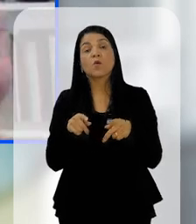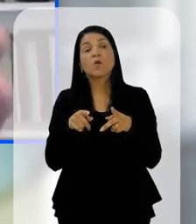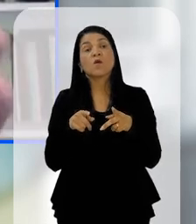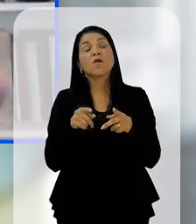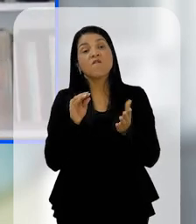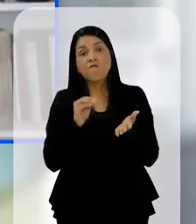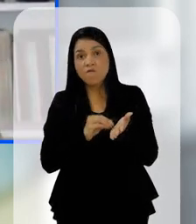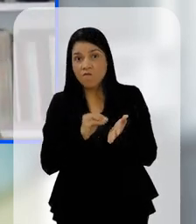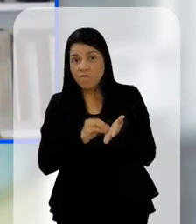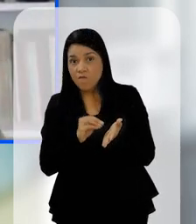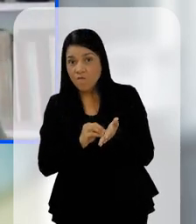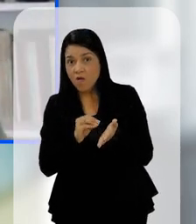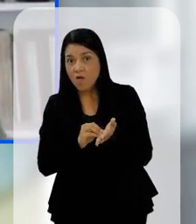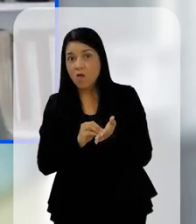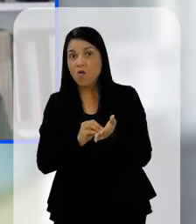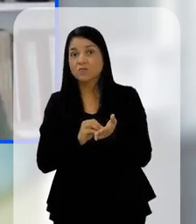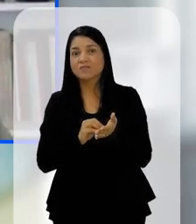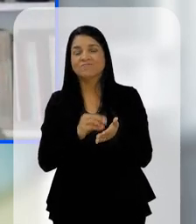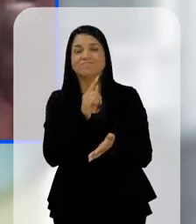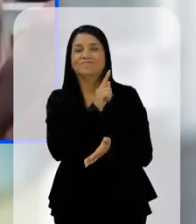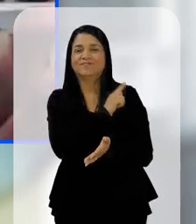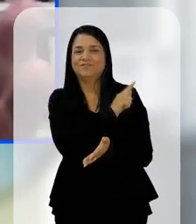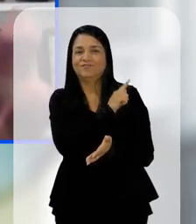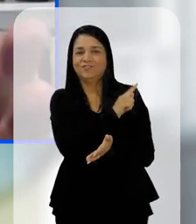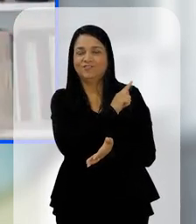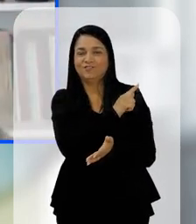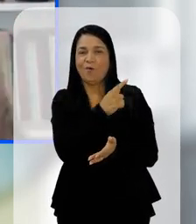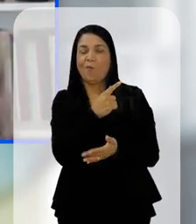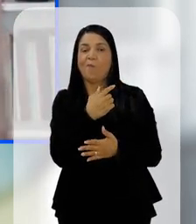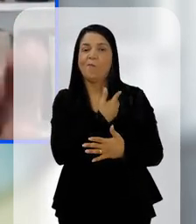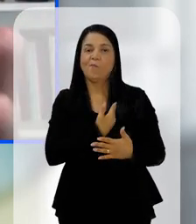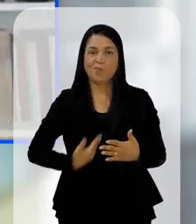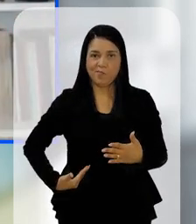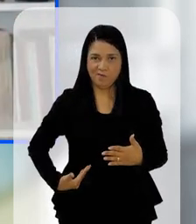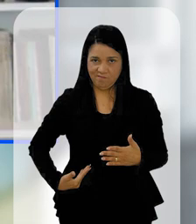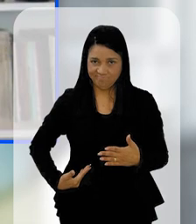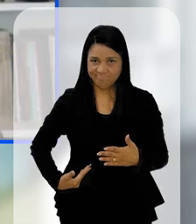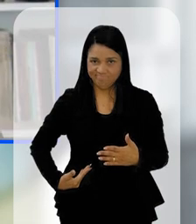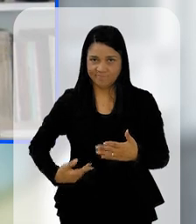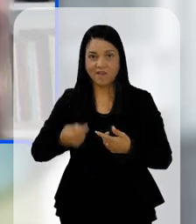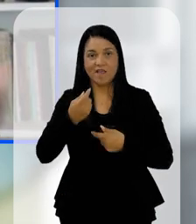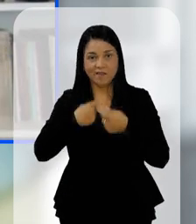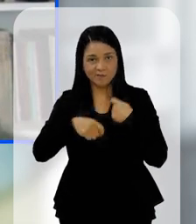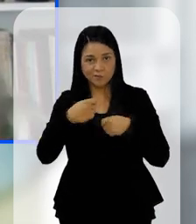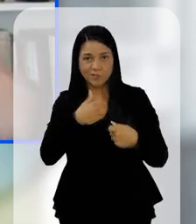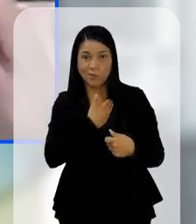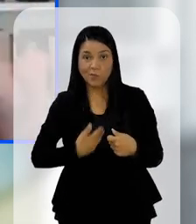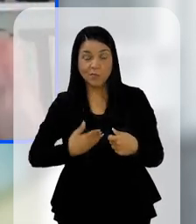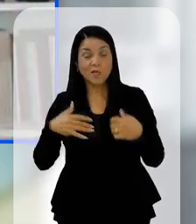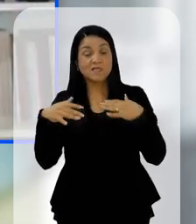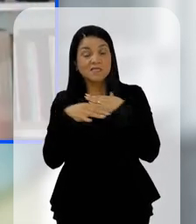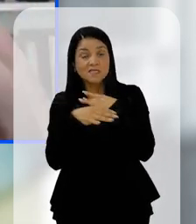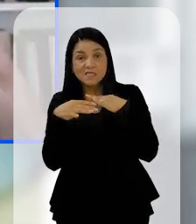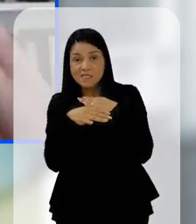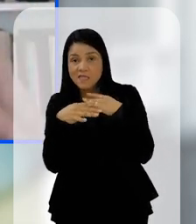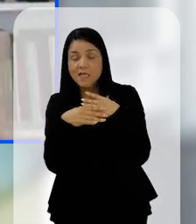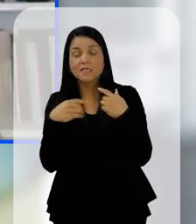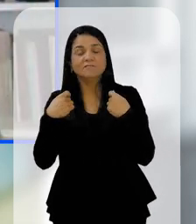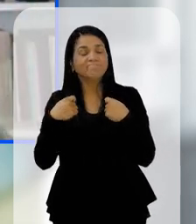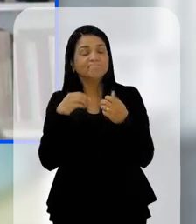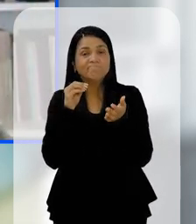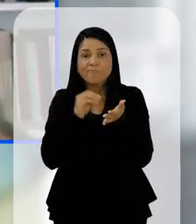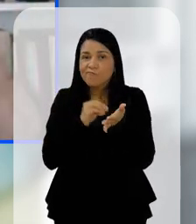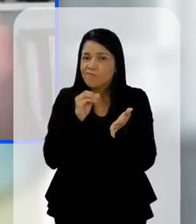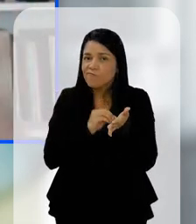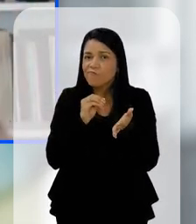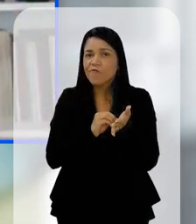está faltando para a gestão pública, para a administração pública. Nas cidades, as práticas de gestão pública